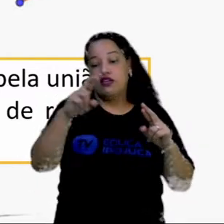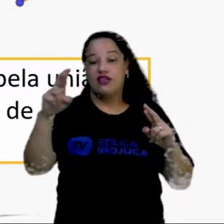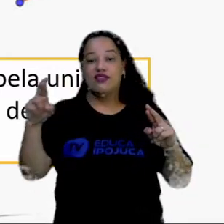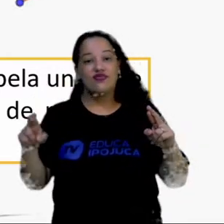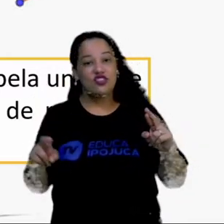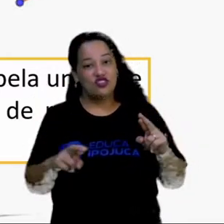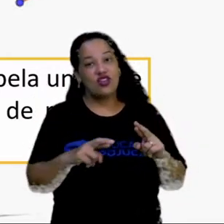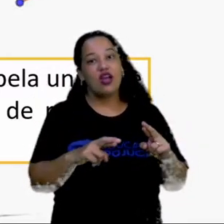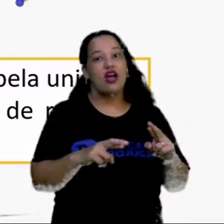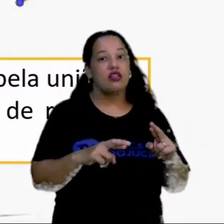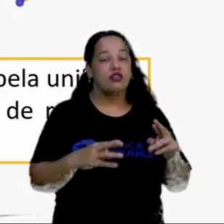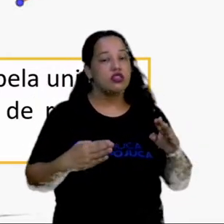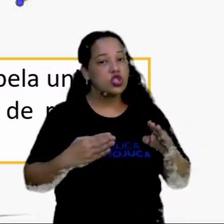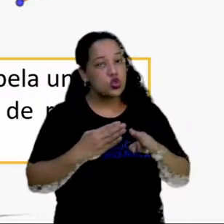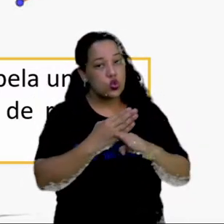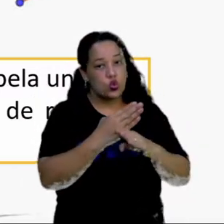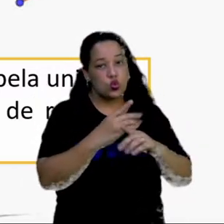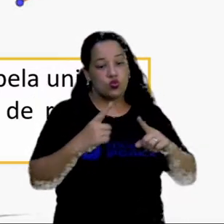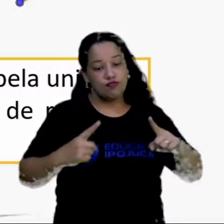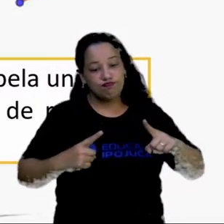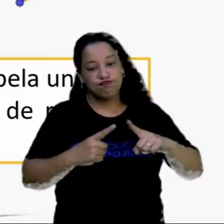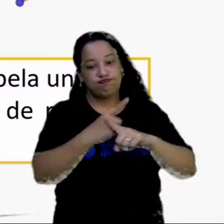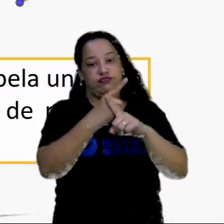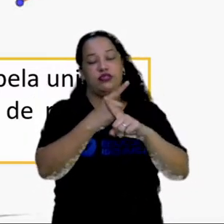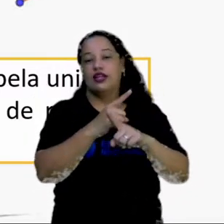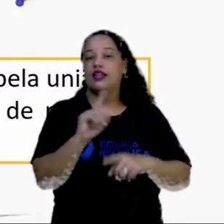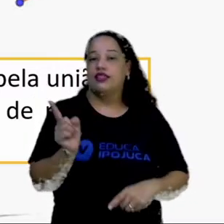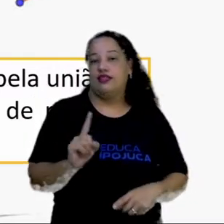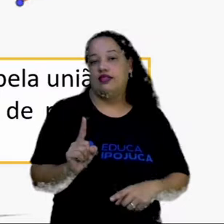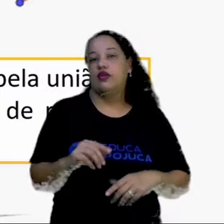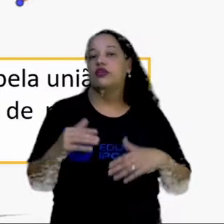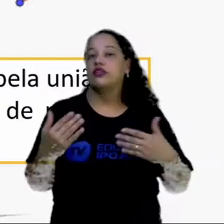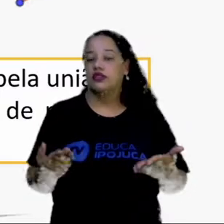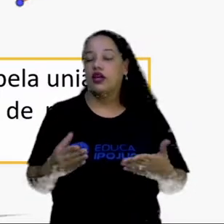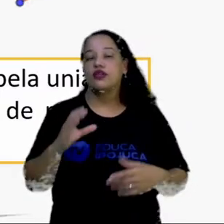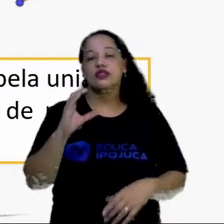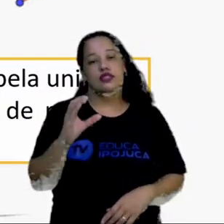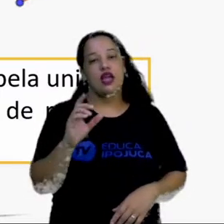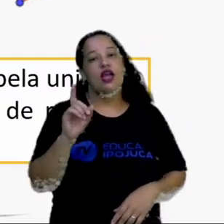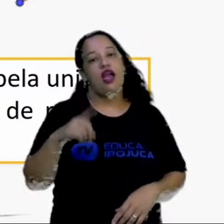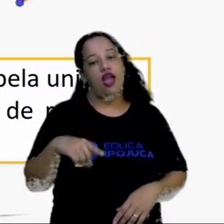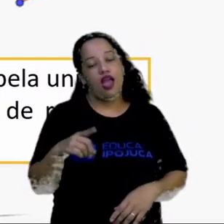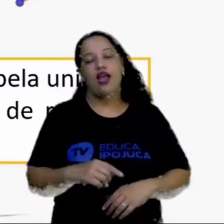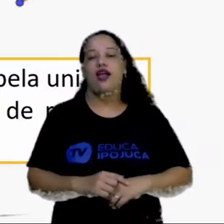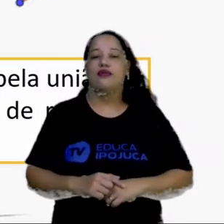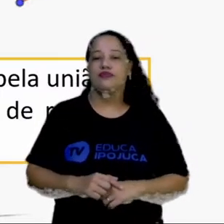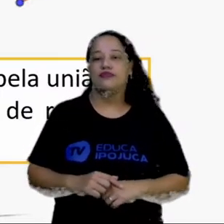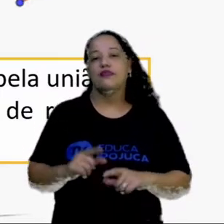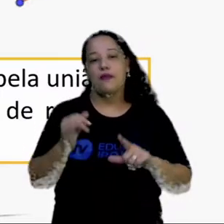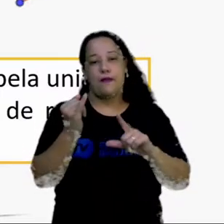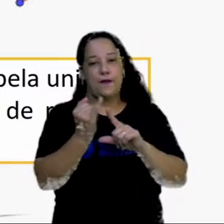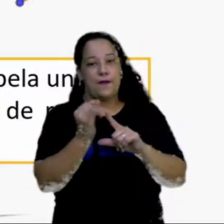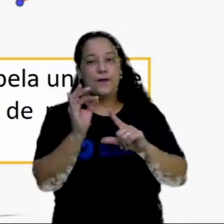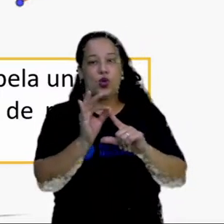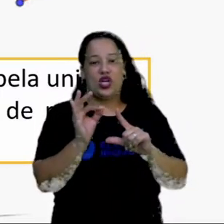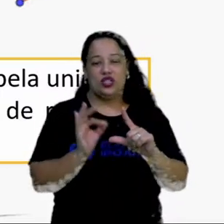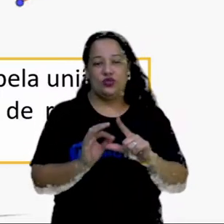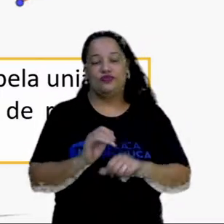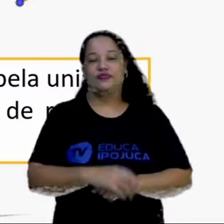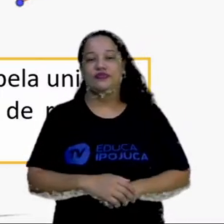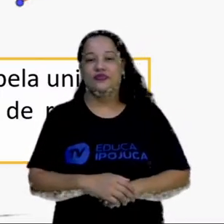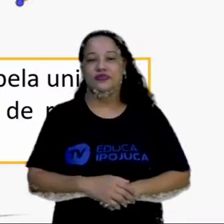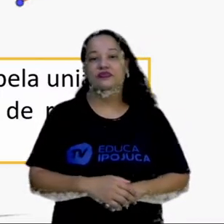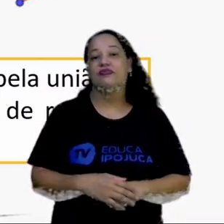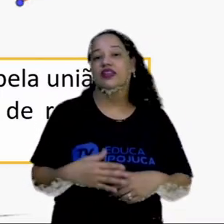Também não se cruzam. Então, a figura C é um polígono. E a figura D. Temos segmentos